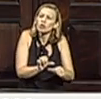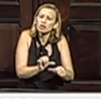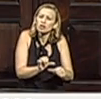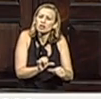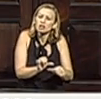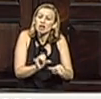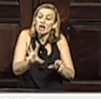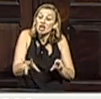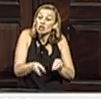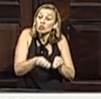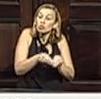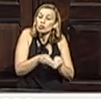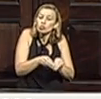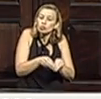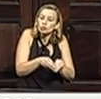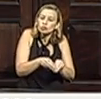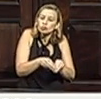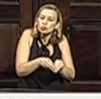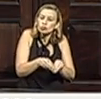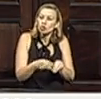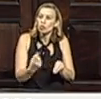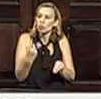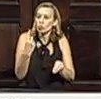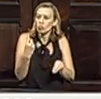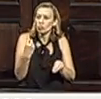ela incluiu uma categoria.